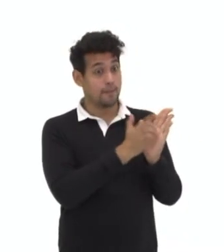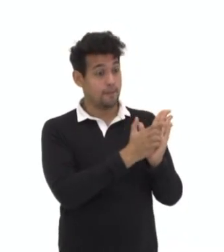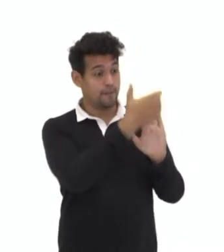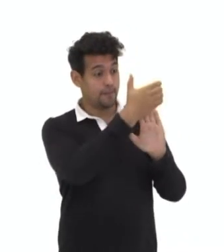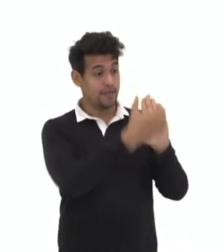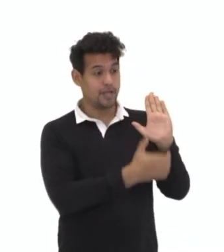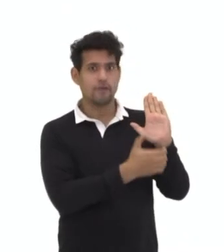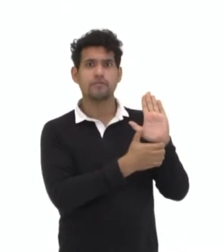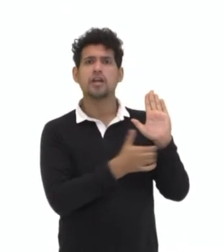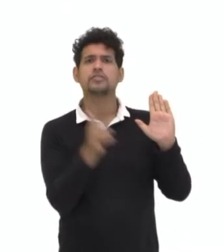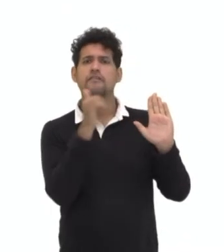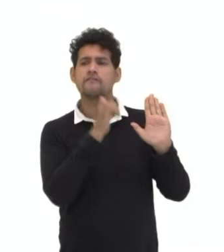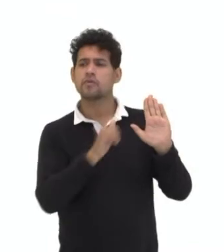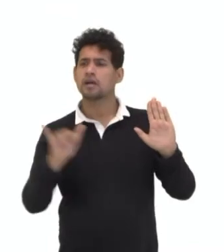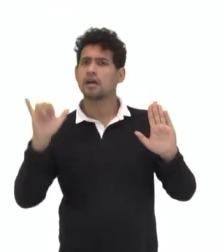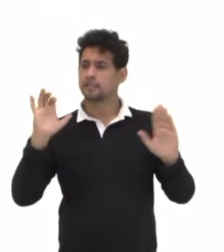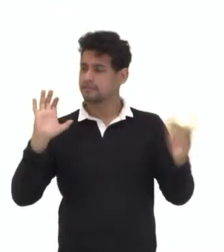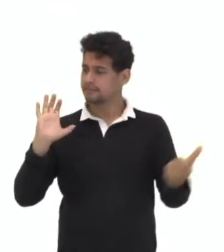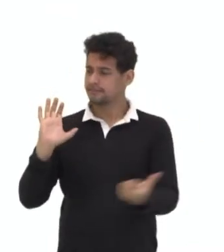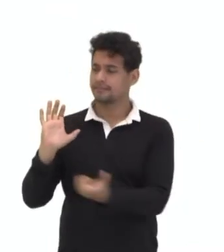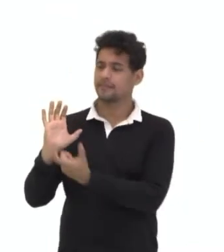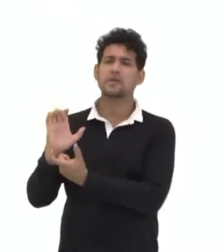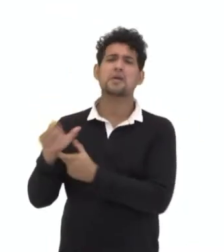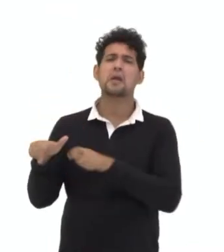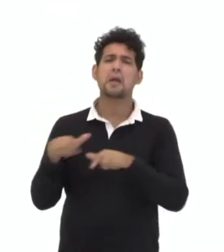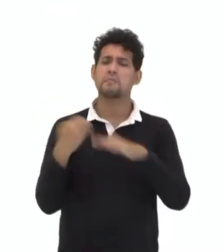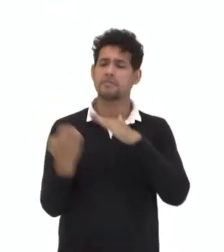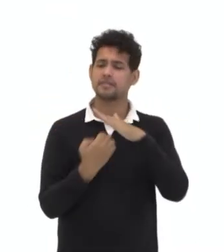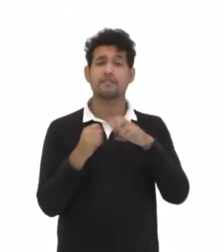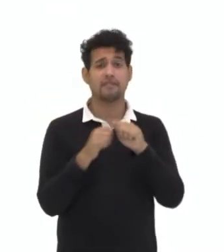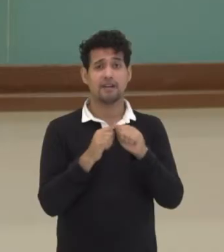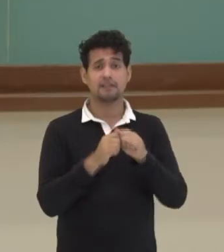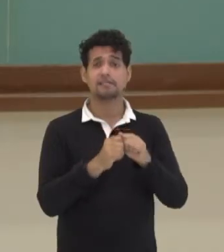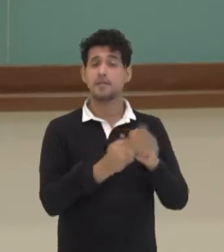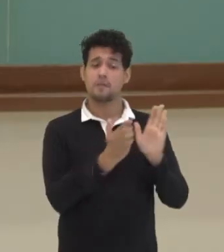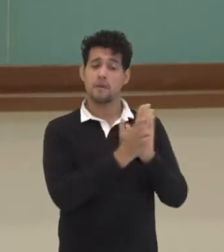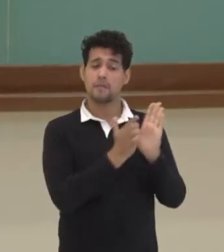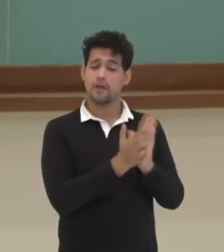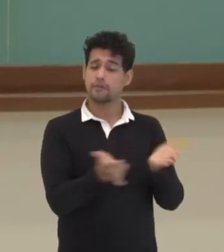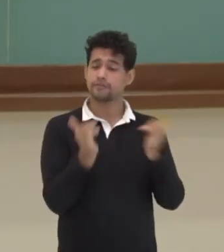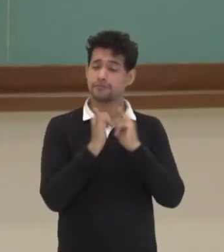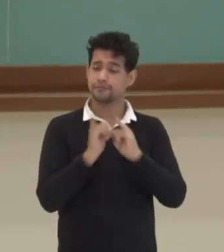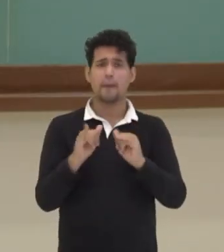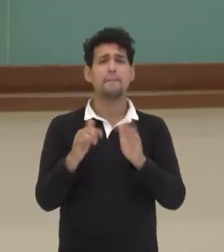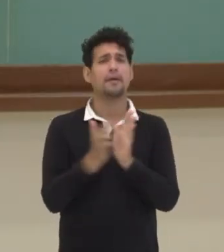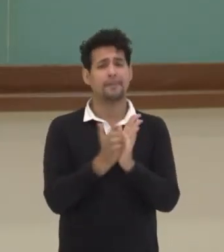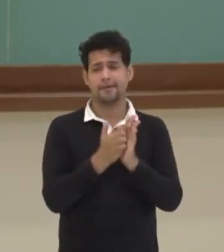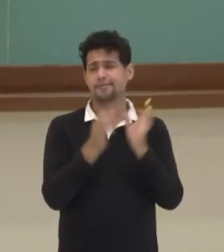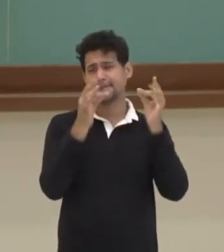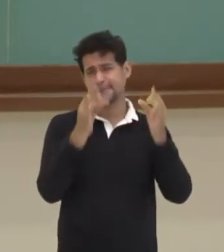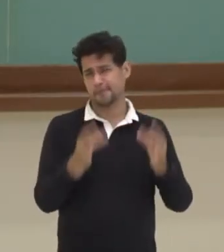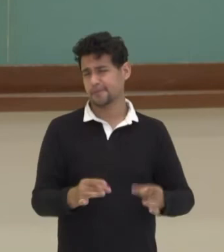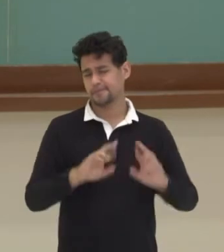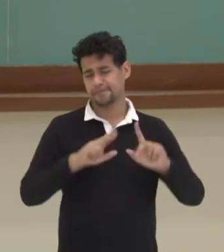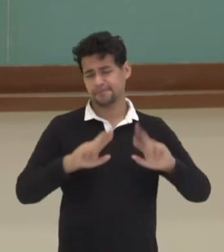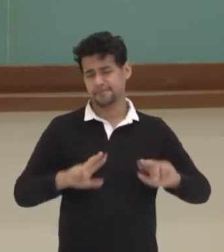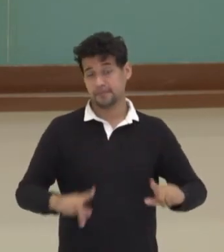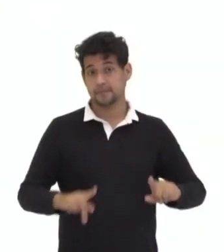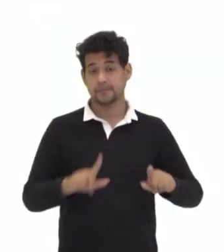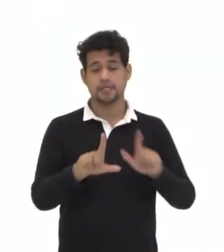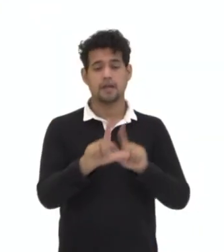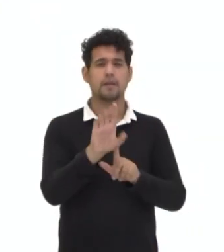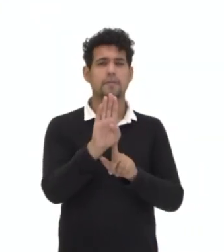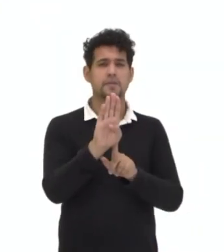está divulgando o tipo de serviço que a empresa oferece. Então, panfleto divulgando panfleto e tudo mais. Na